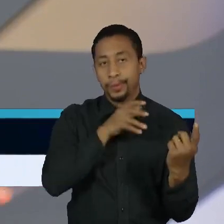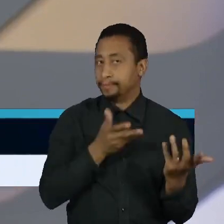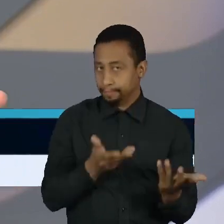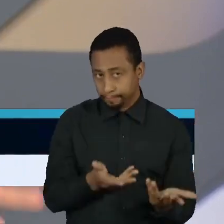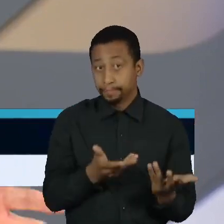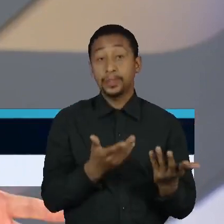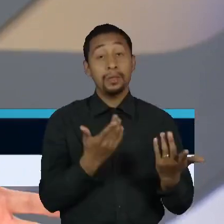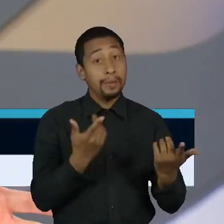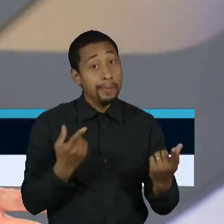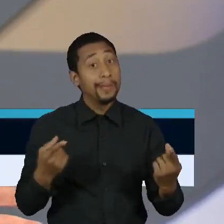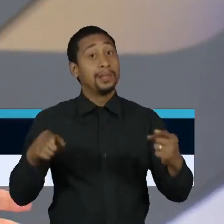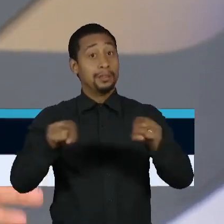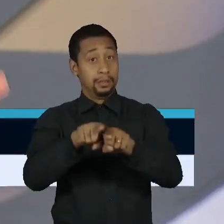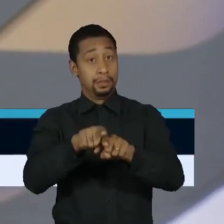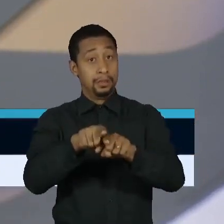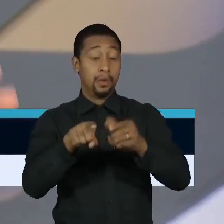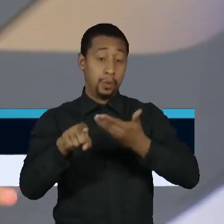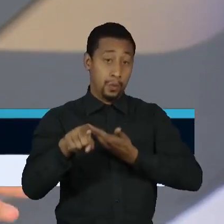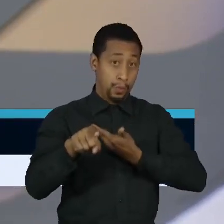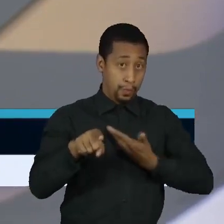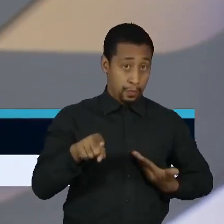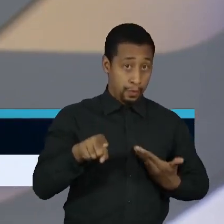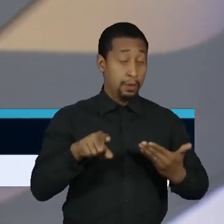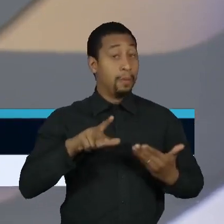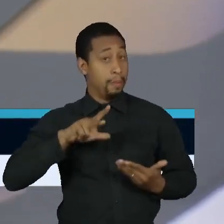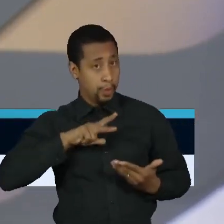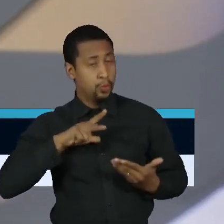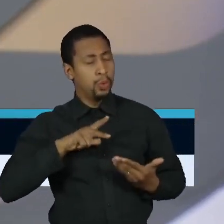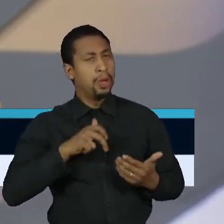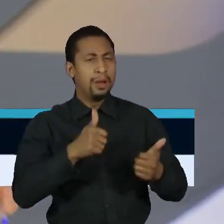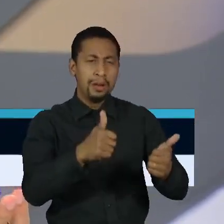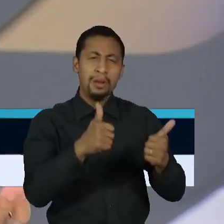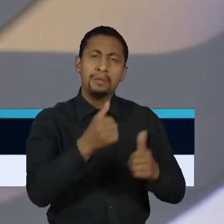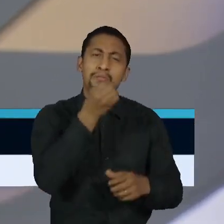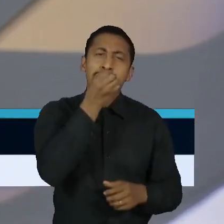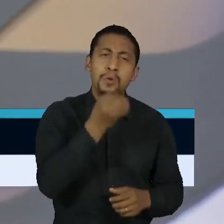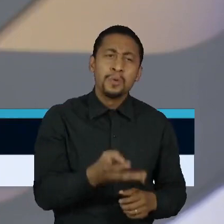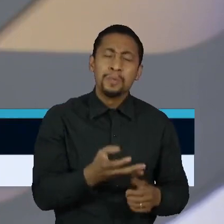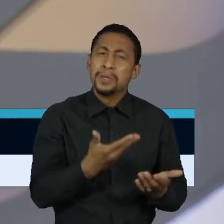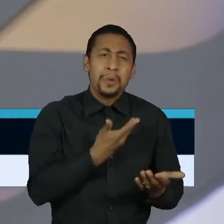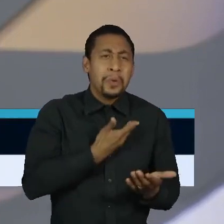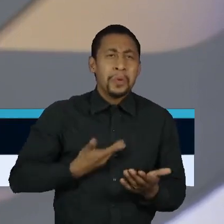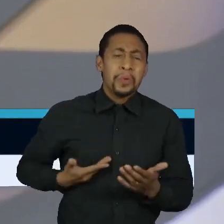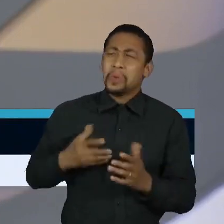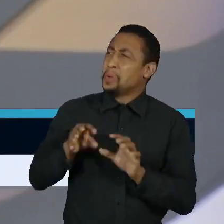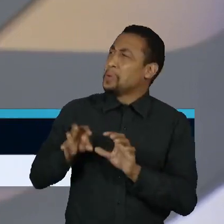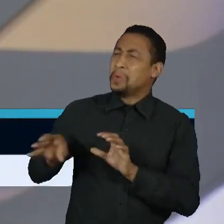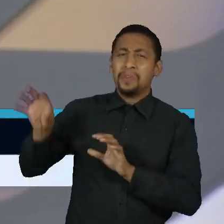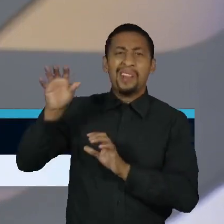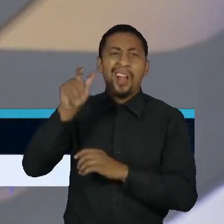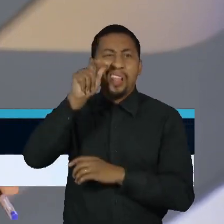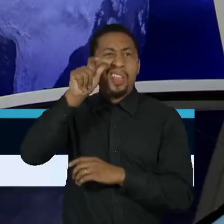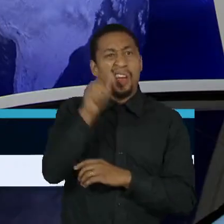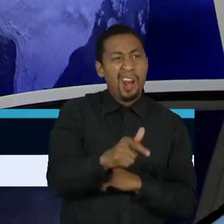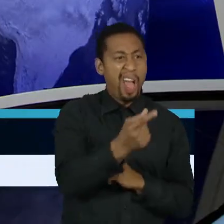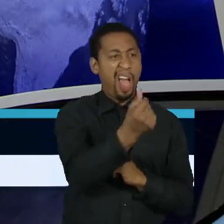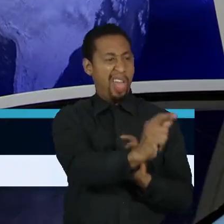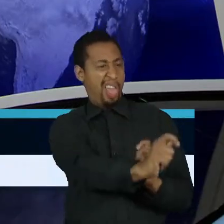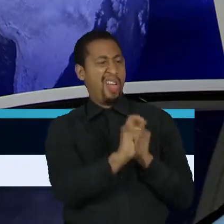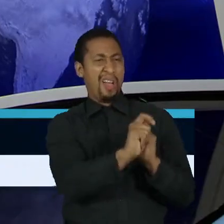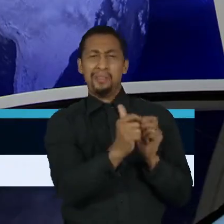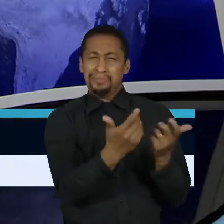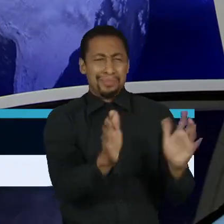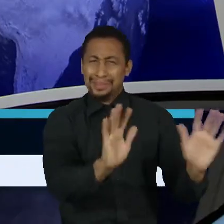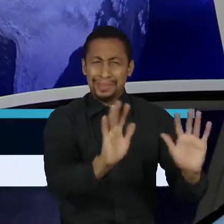público-privadas são o caminho. O João tem toda a razão, não interessa para o governo receber a outorga, interessa prestar um bom serviço